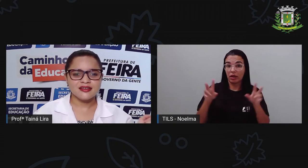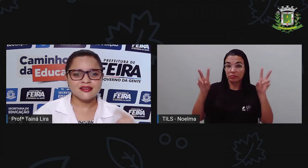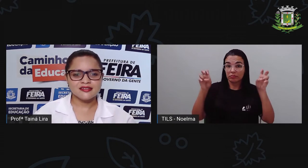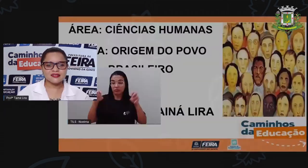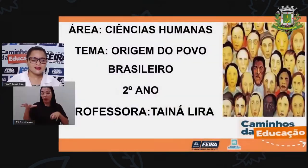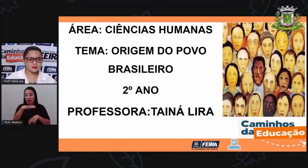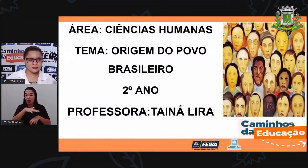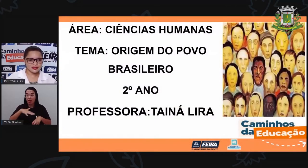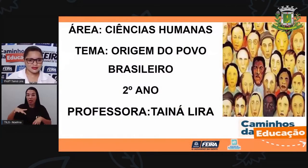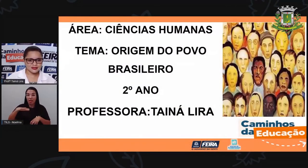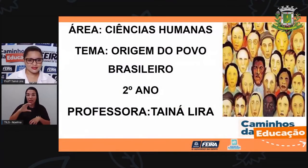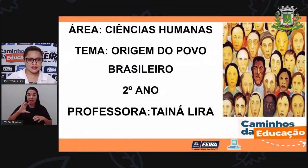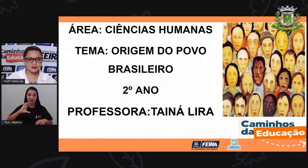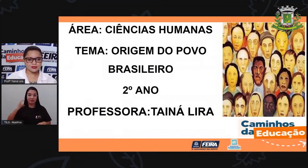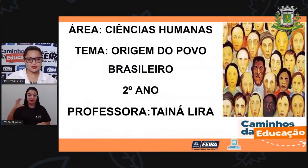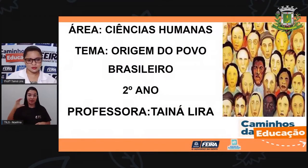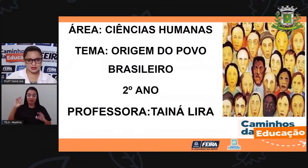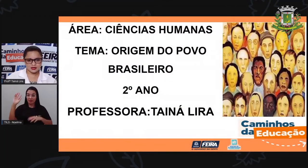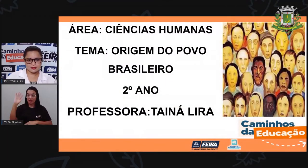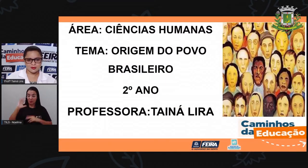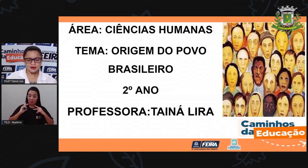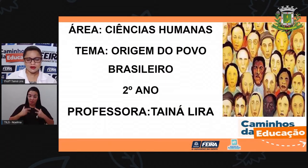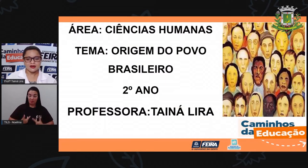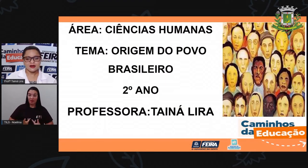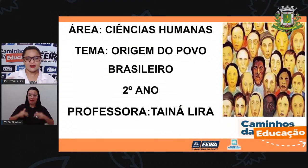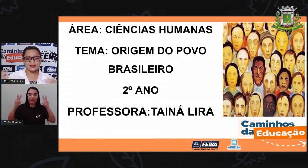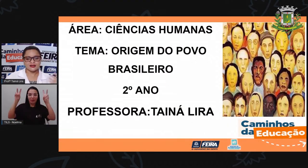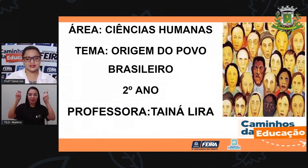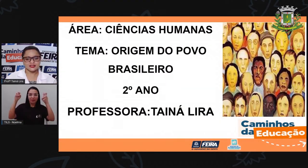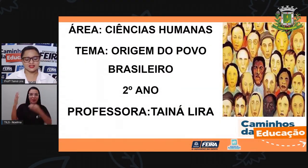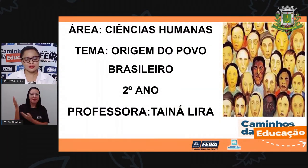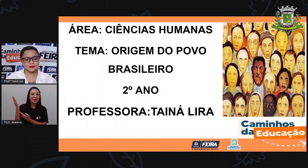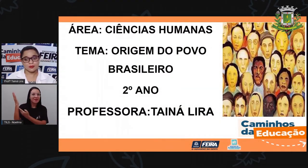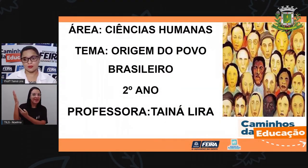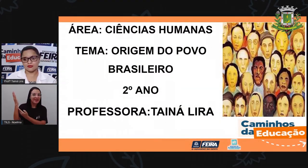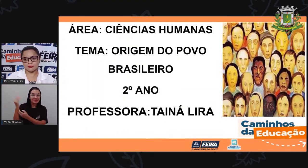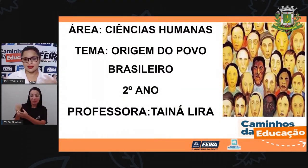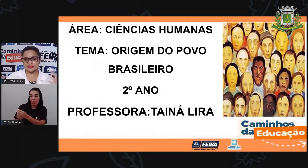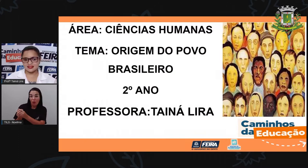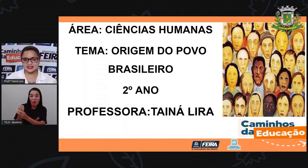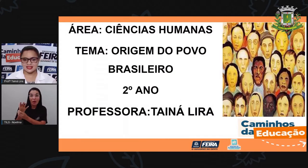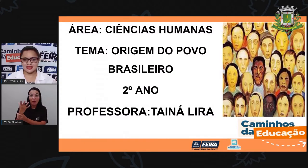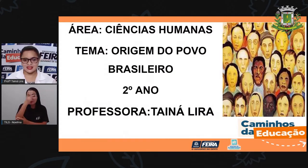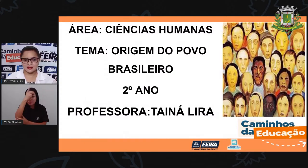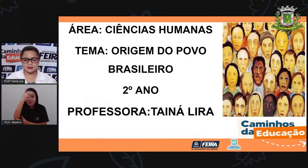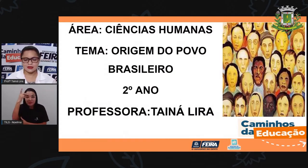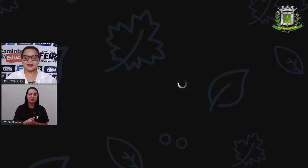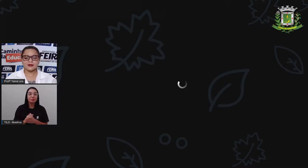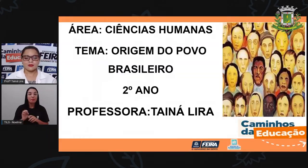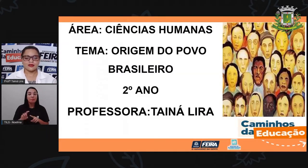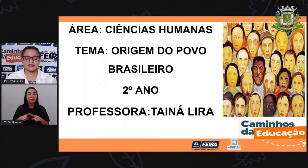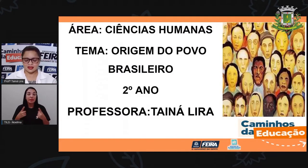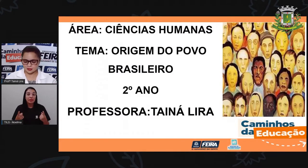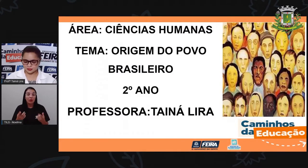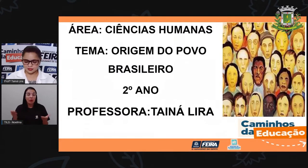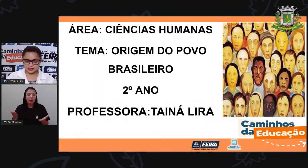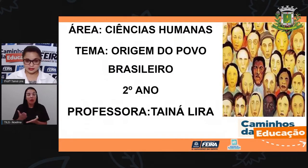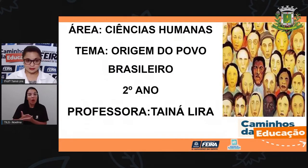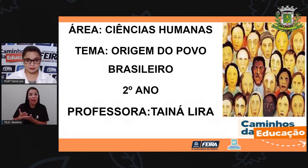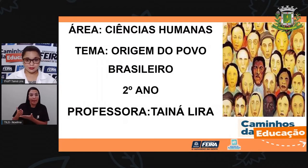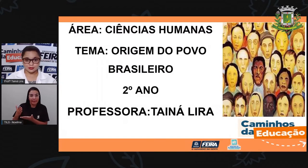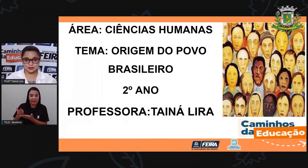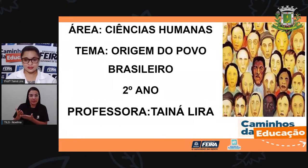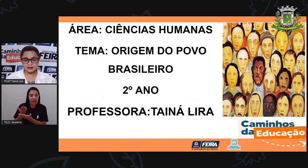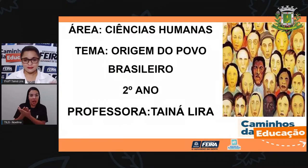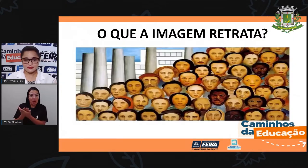Ciências Humanas e o nosso tema, ó, Origem do Povo Brasileiro. Vamos começarmos, olha